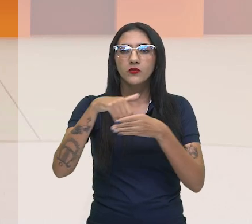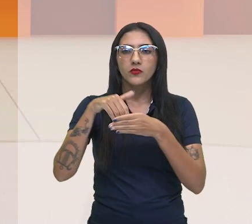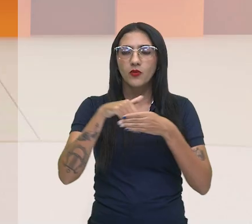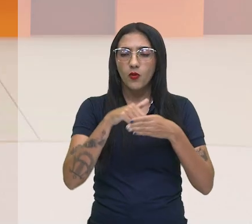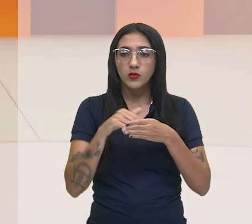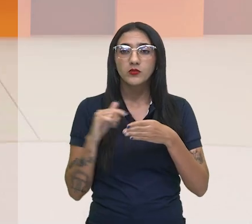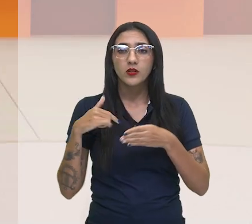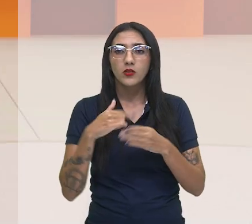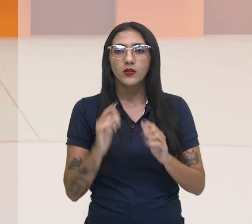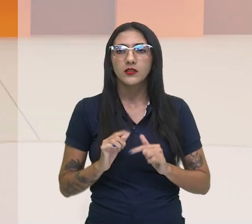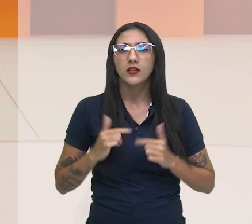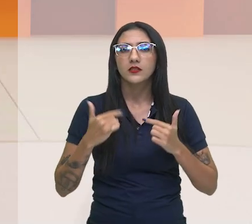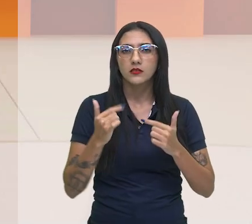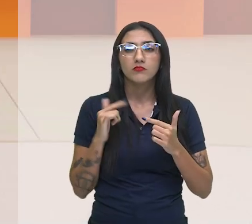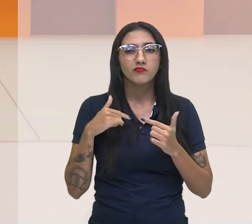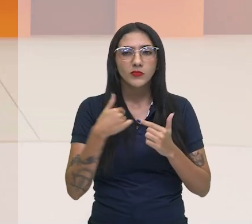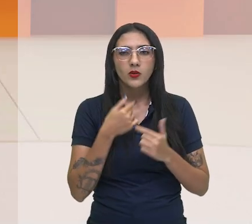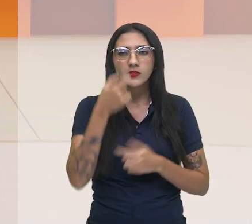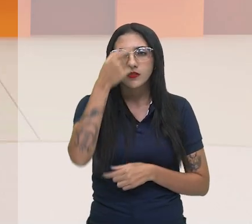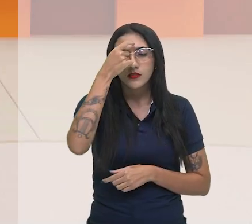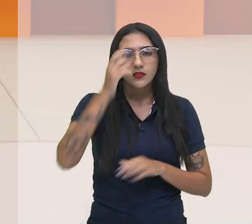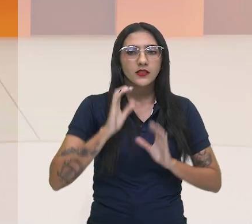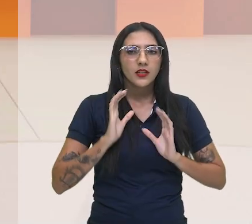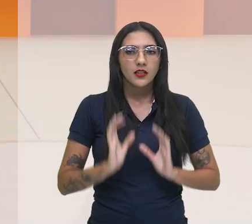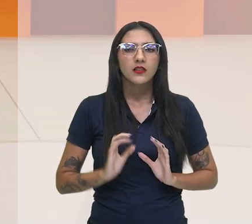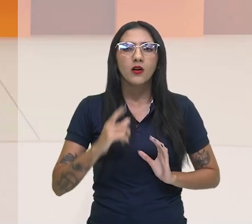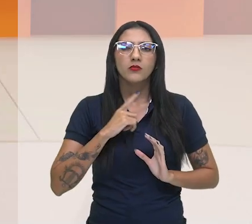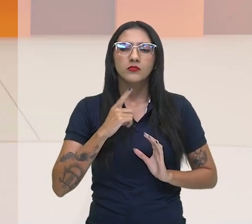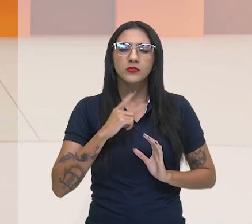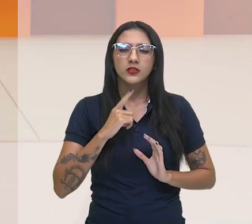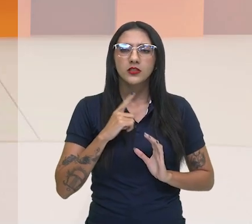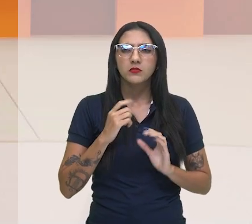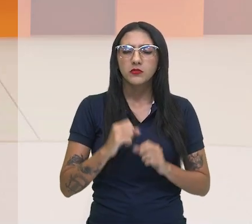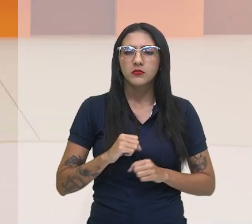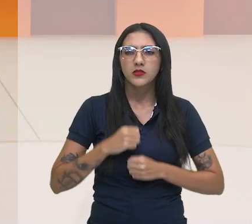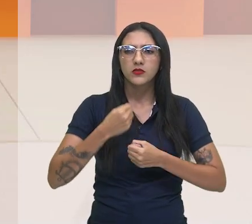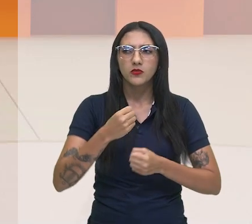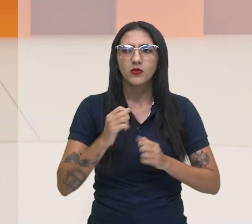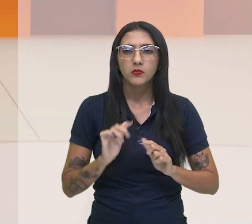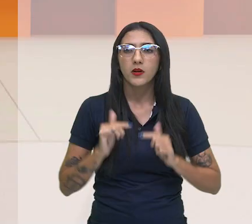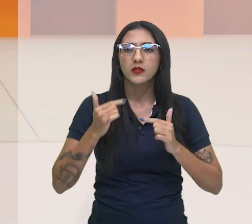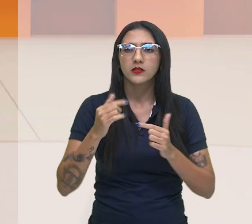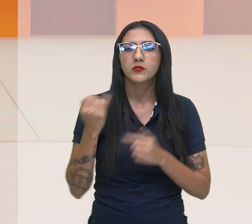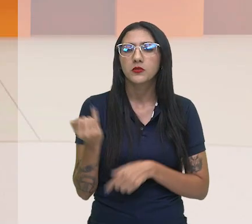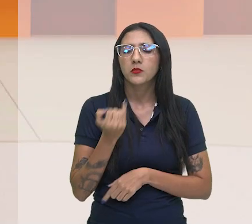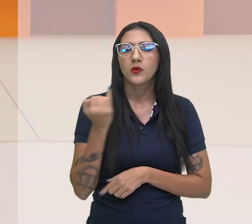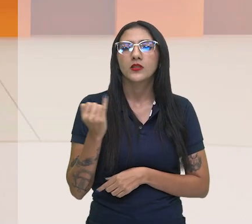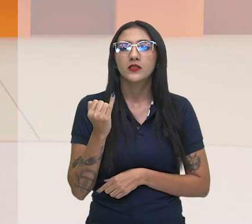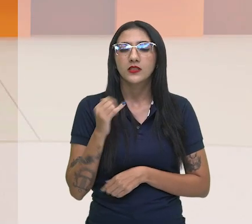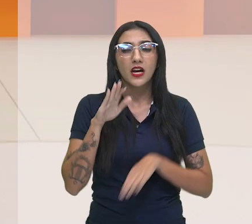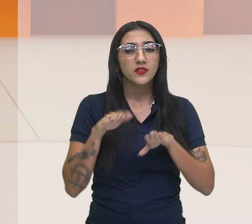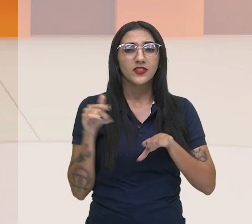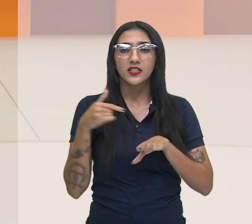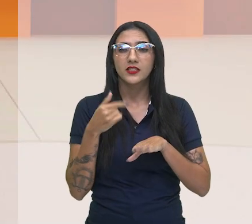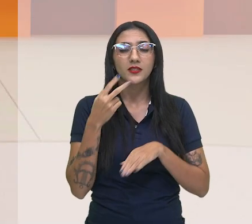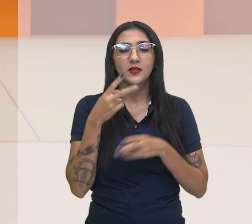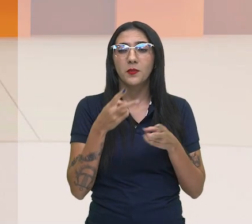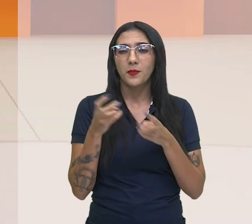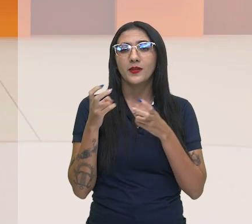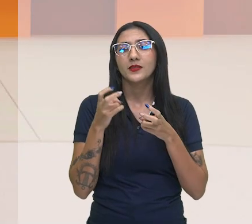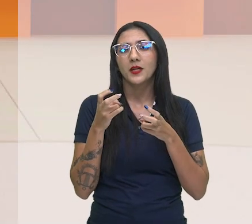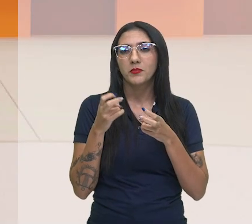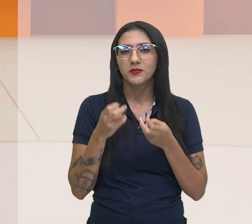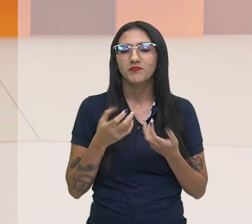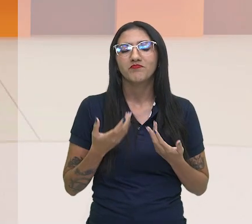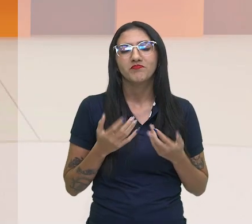nossa força. Nós, como cidadão, nós temos uma força muito grande que muitas vezes nem percebemos isso daí. Eu espero